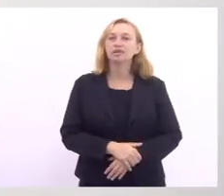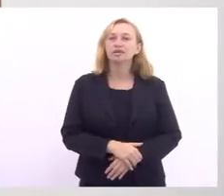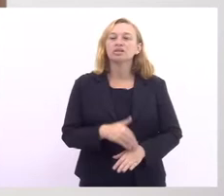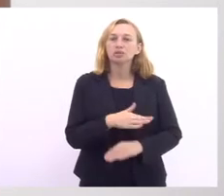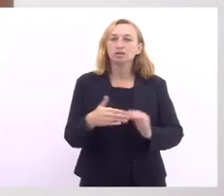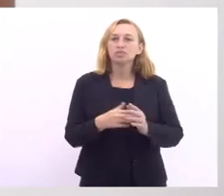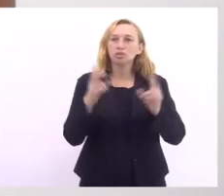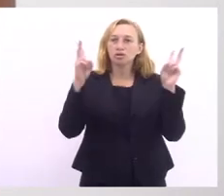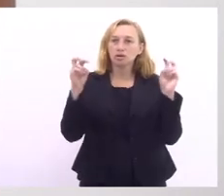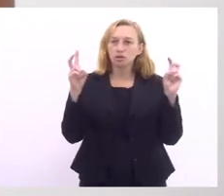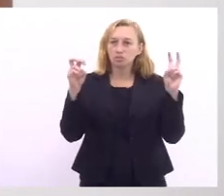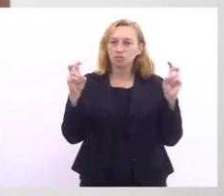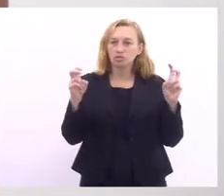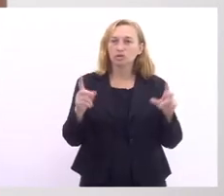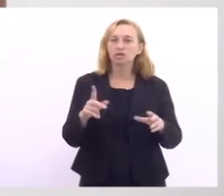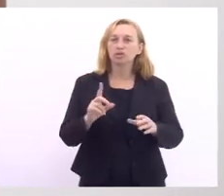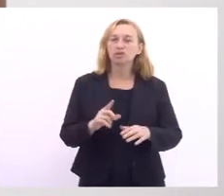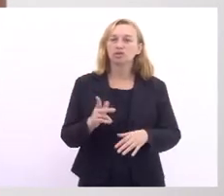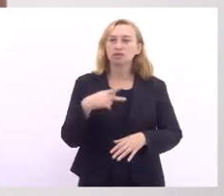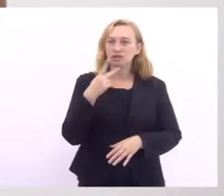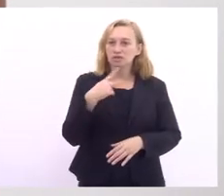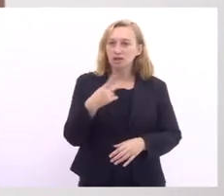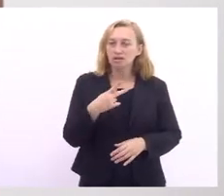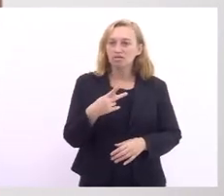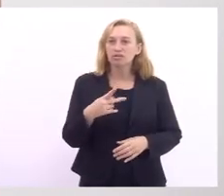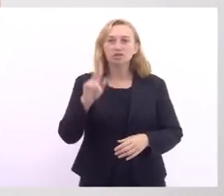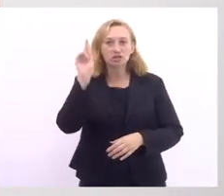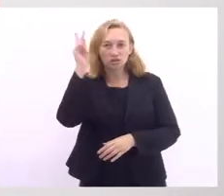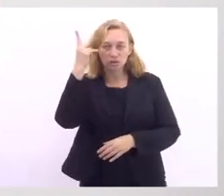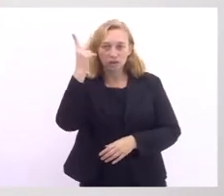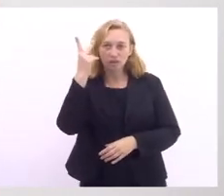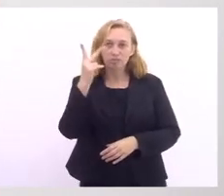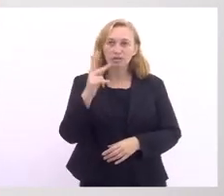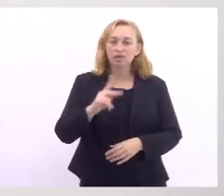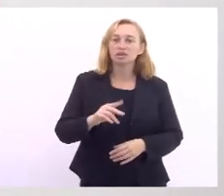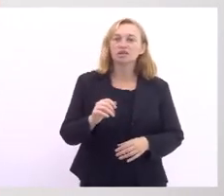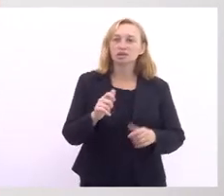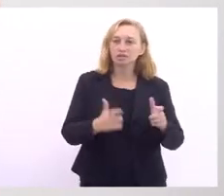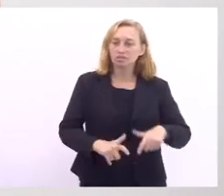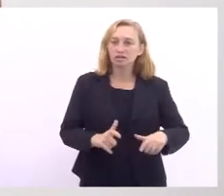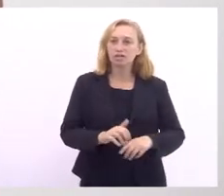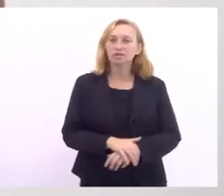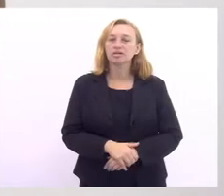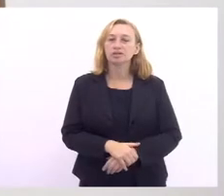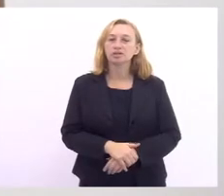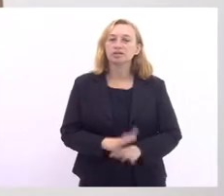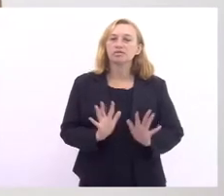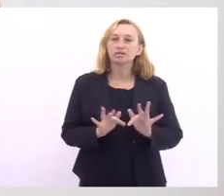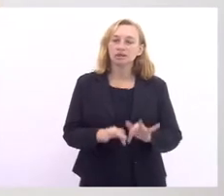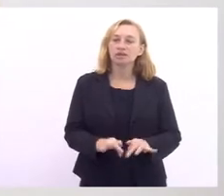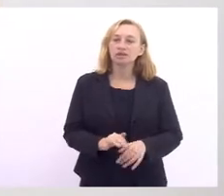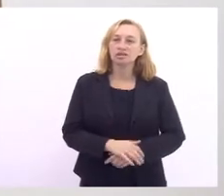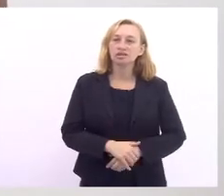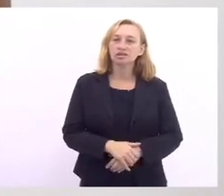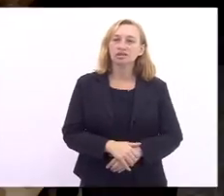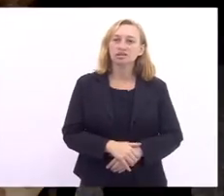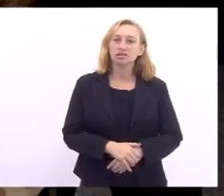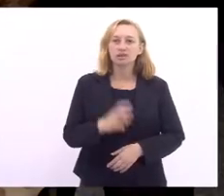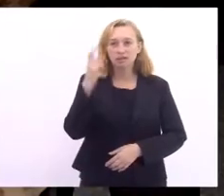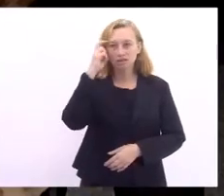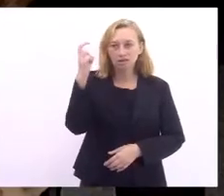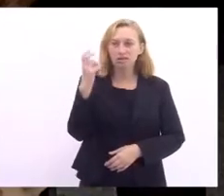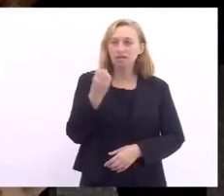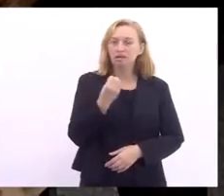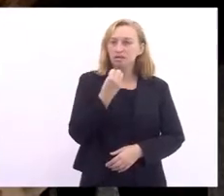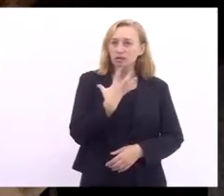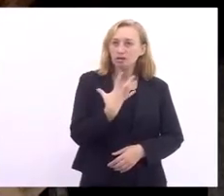questões que a gente lida e trata que historicamente na nossa nessa região então site com isso é usar a inteligência